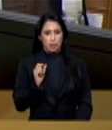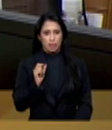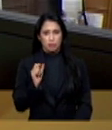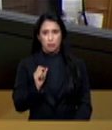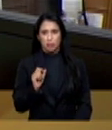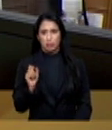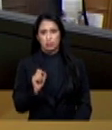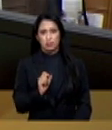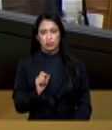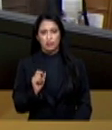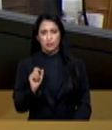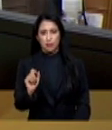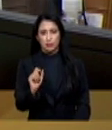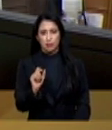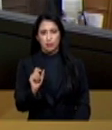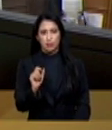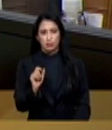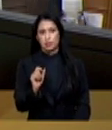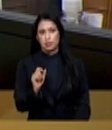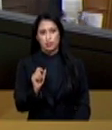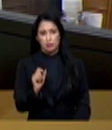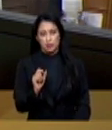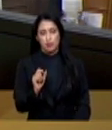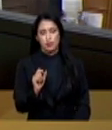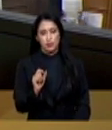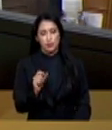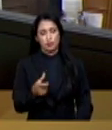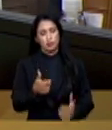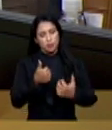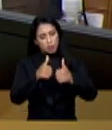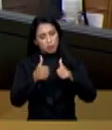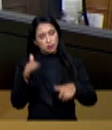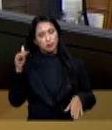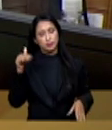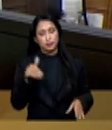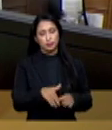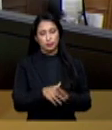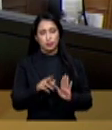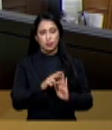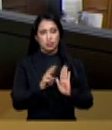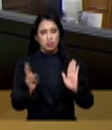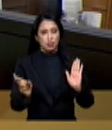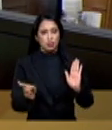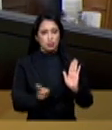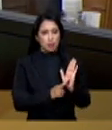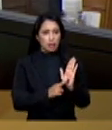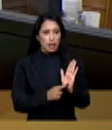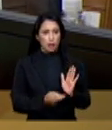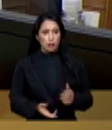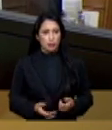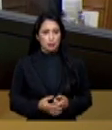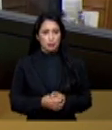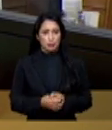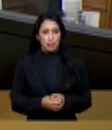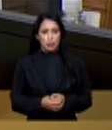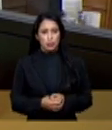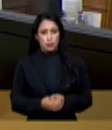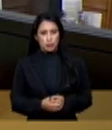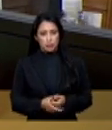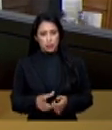do ano de 2000 analise e também reproduz no voto a redação que também naquele